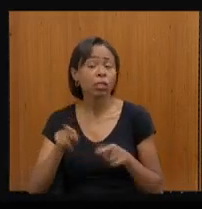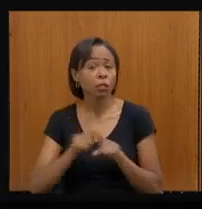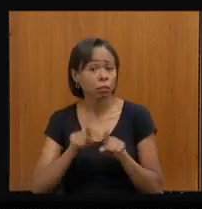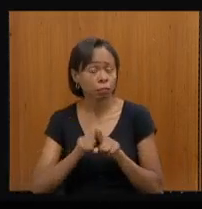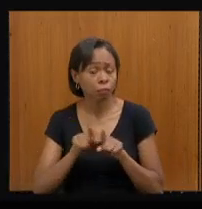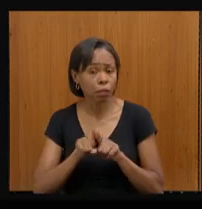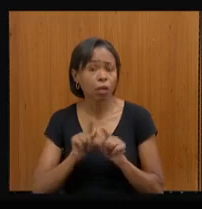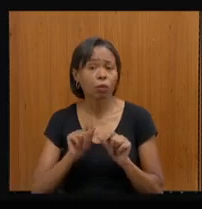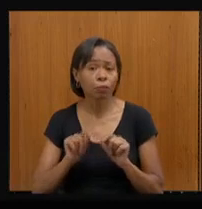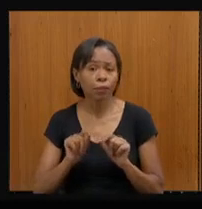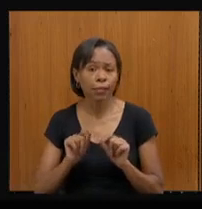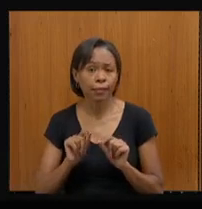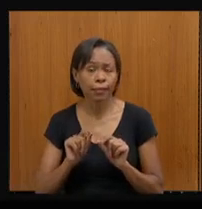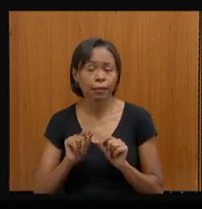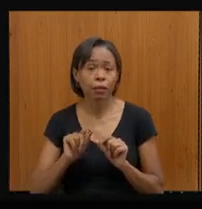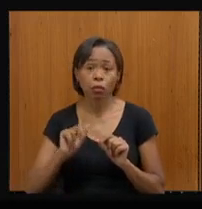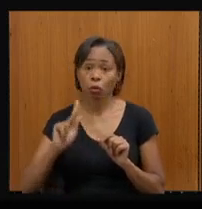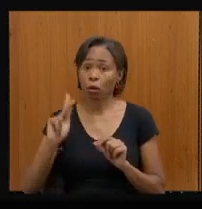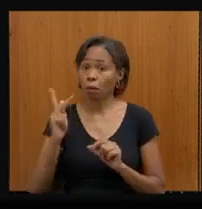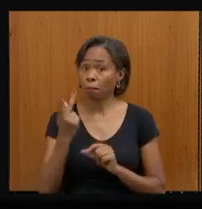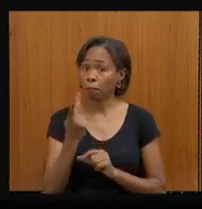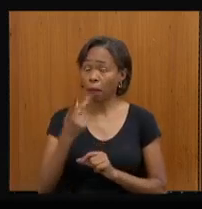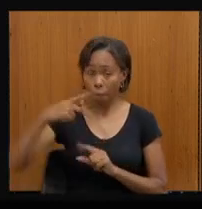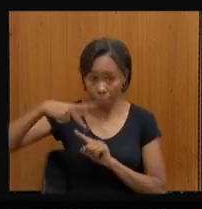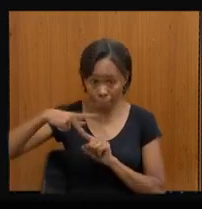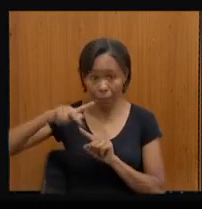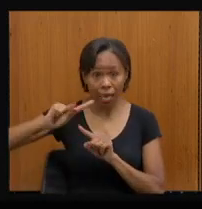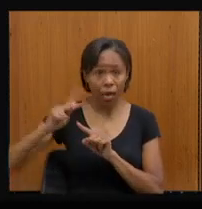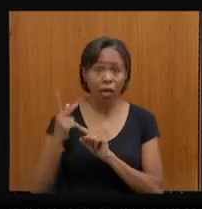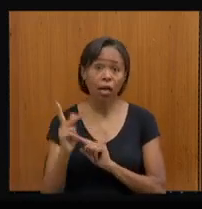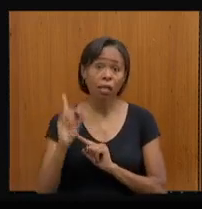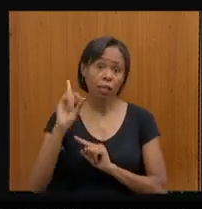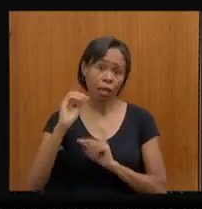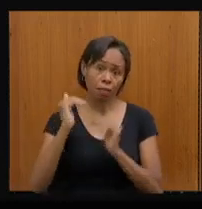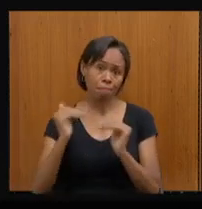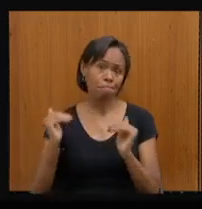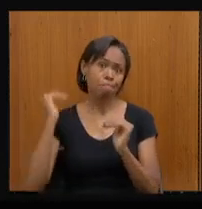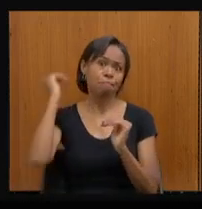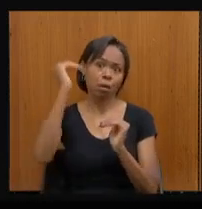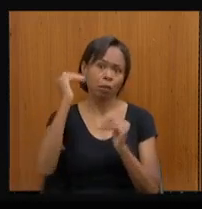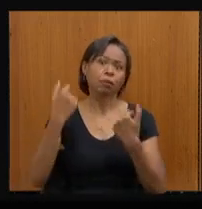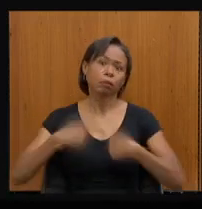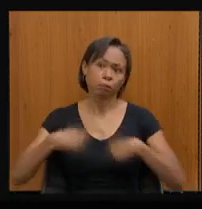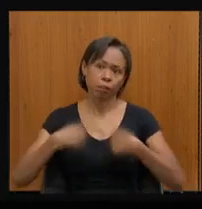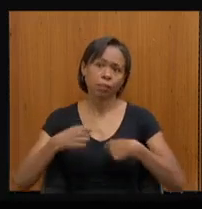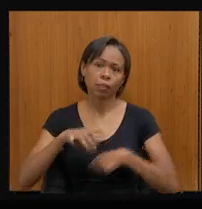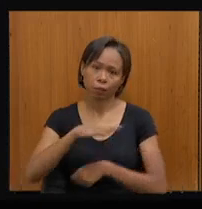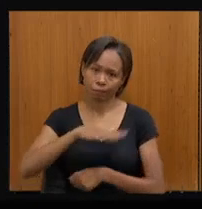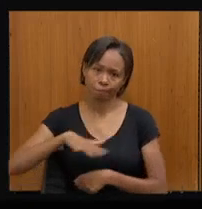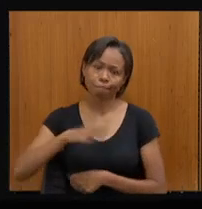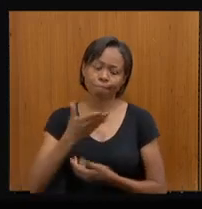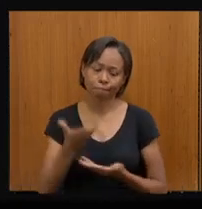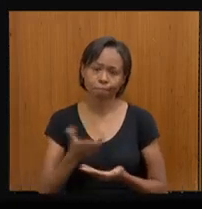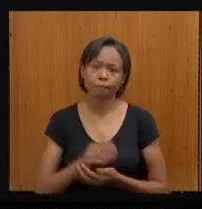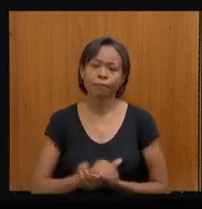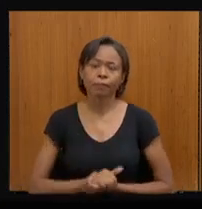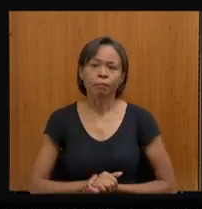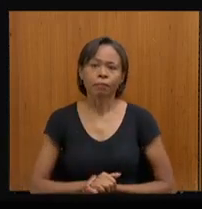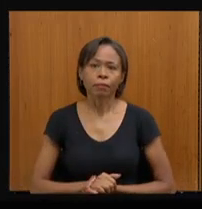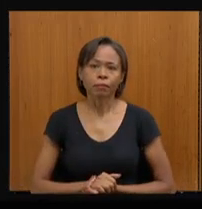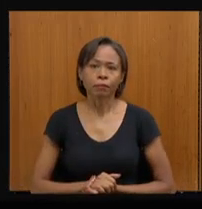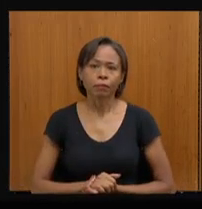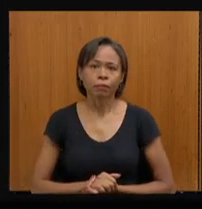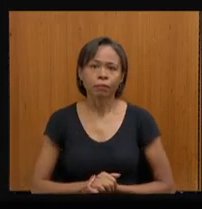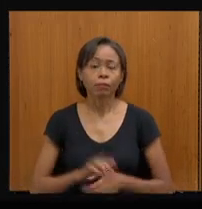de BH dês que que precisam para esse setor a desenvolver